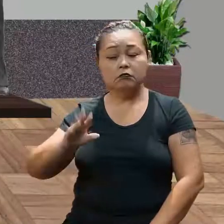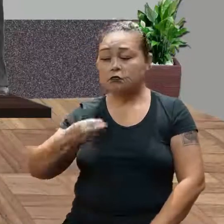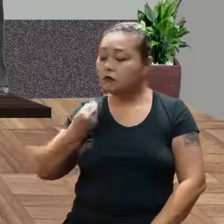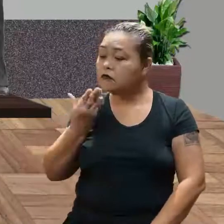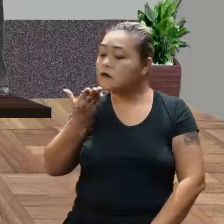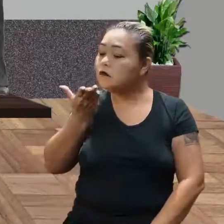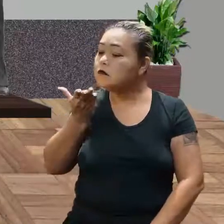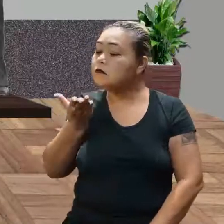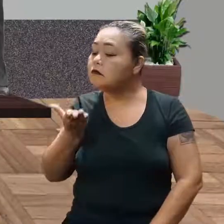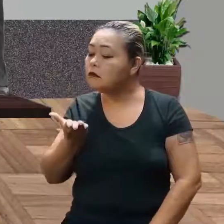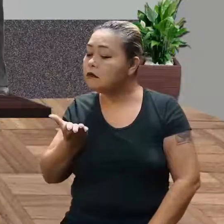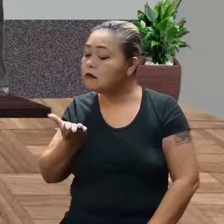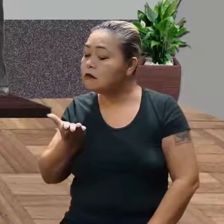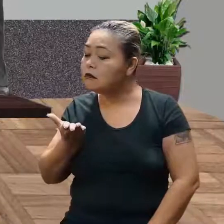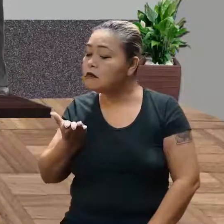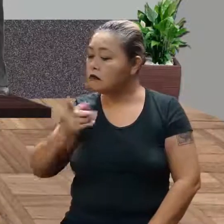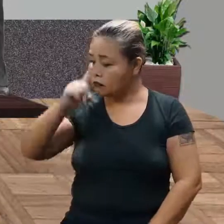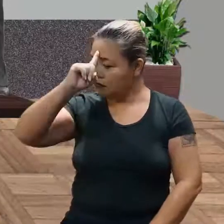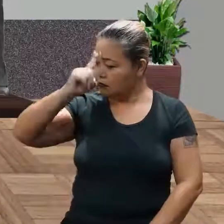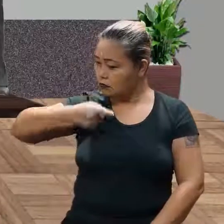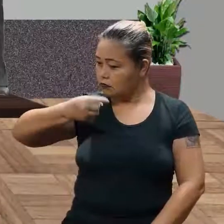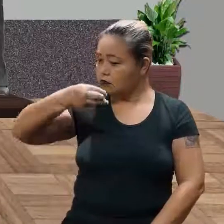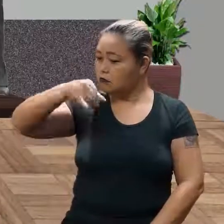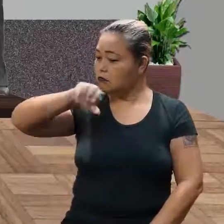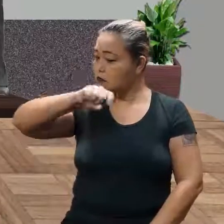para Rondon.